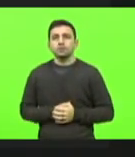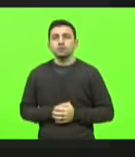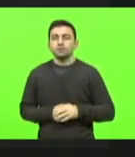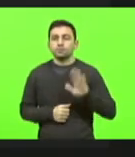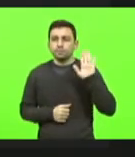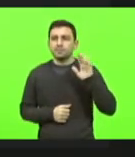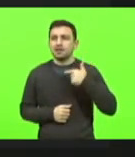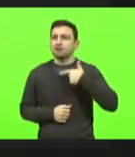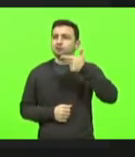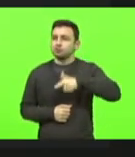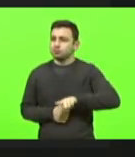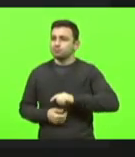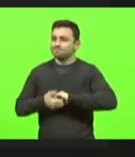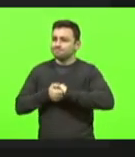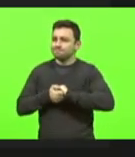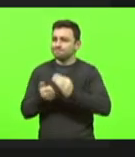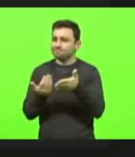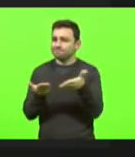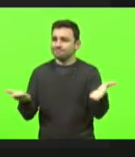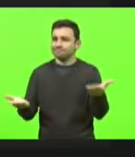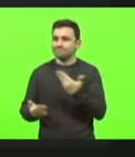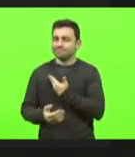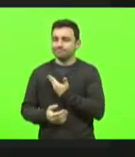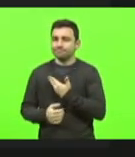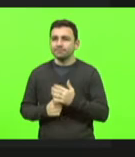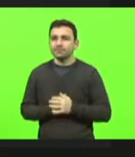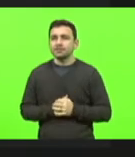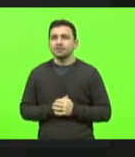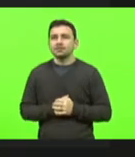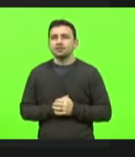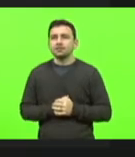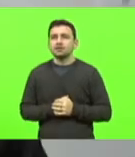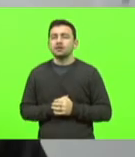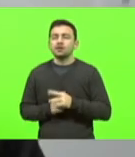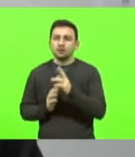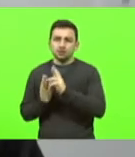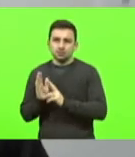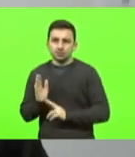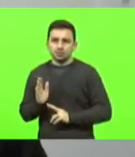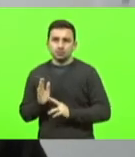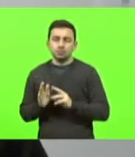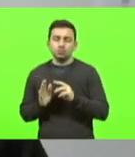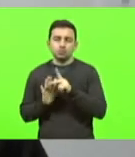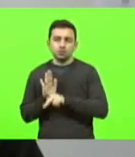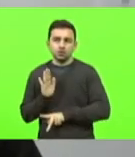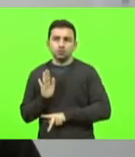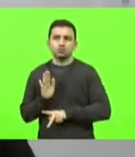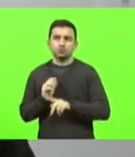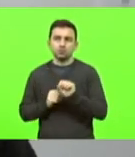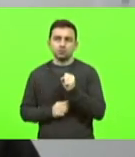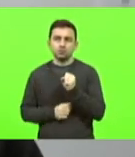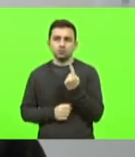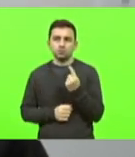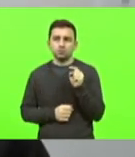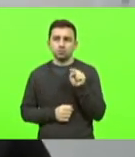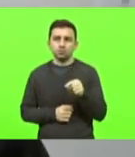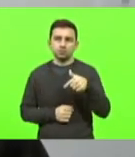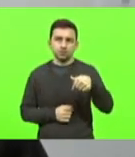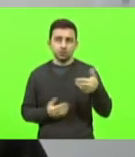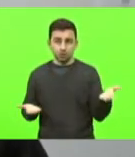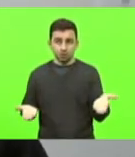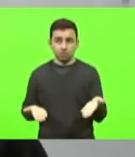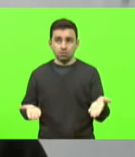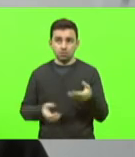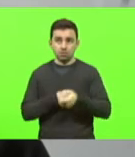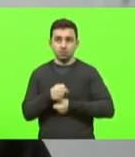Ratifico o cumprimento aos nobres colegas. Relatório e voto ao projeto 81.7 do corrente ano, dispõe